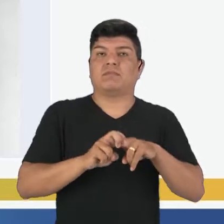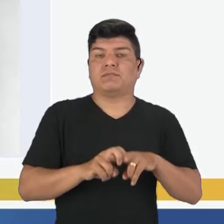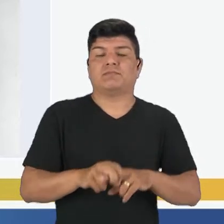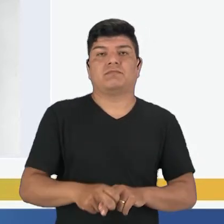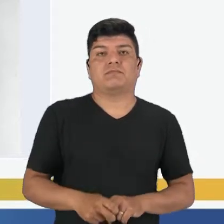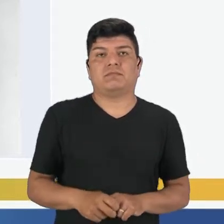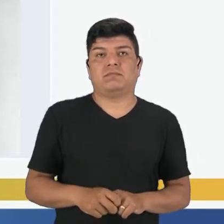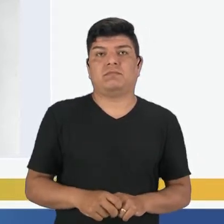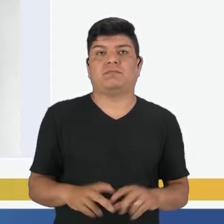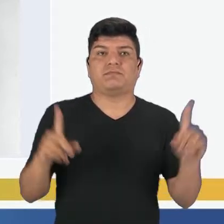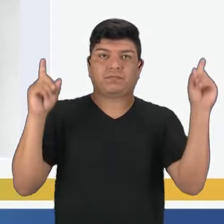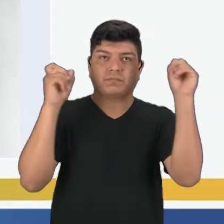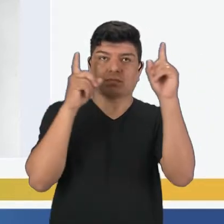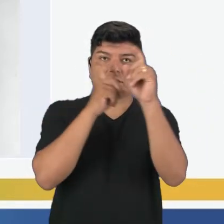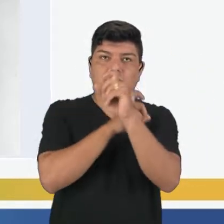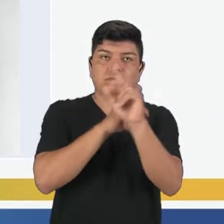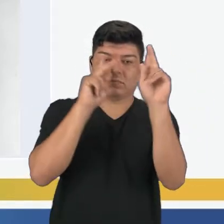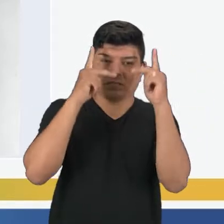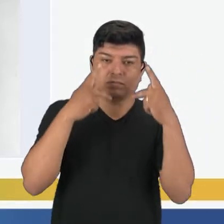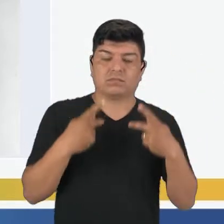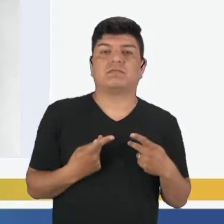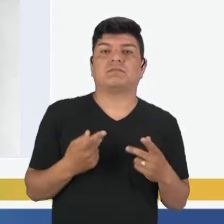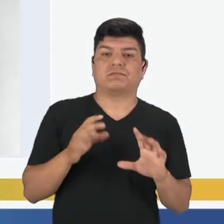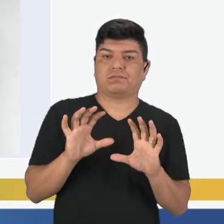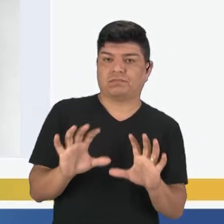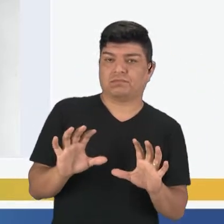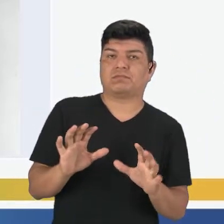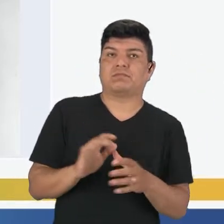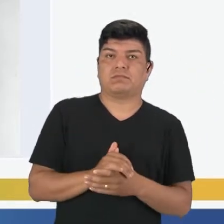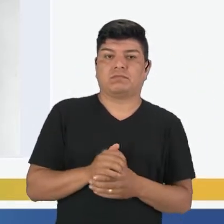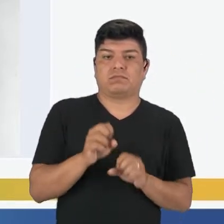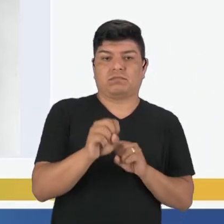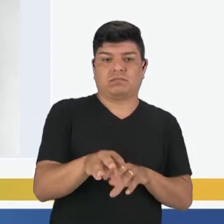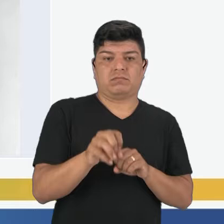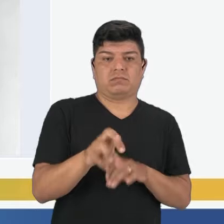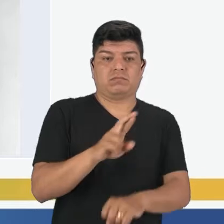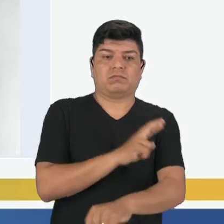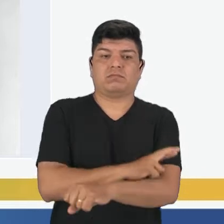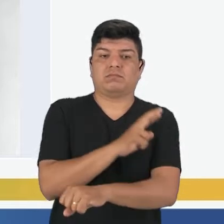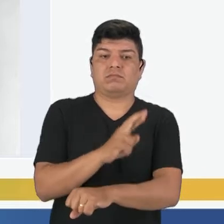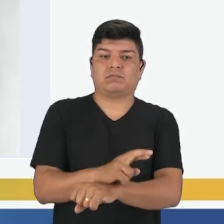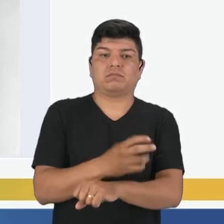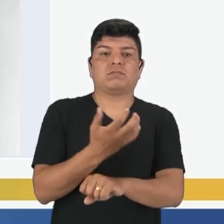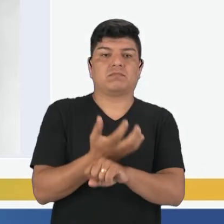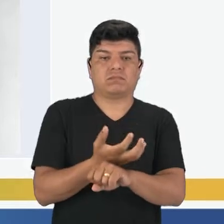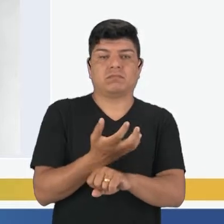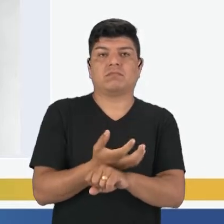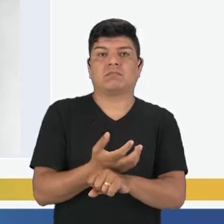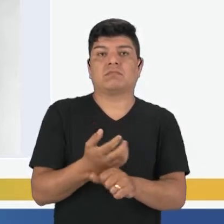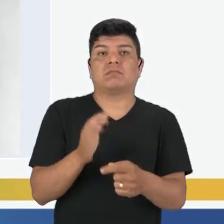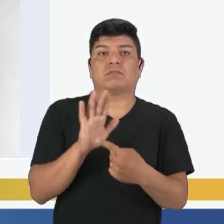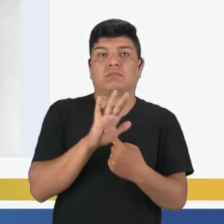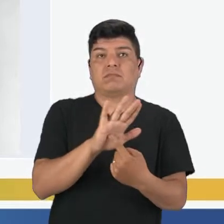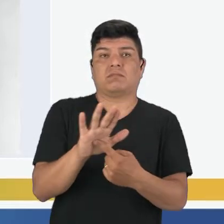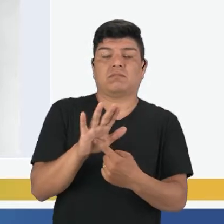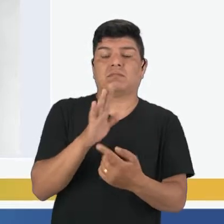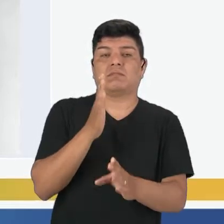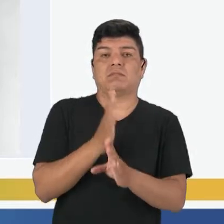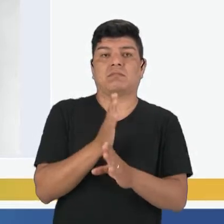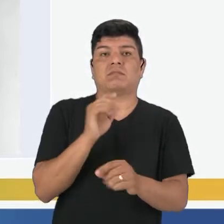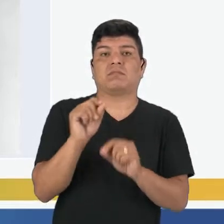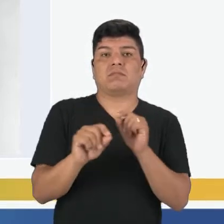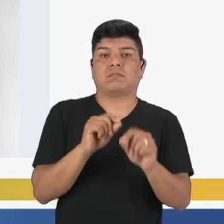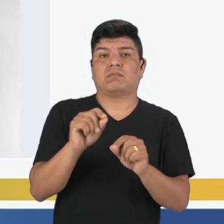entendeu? Como é difícil a natureza humana nessa questão, né? O ensino religioso é uma disciplina que está posta exatamente